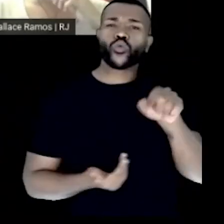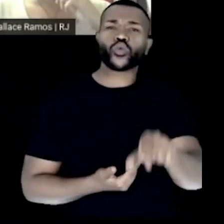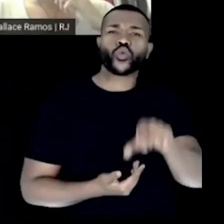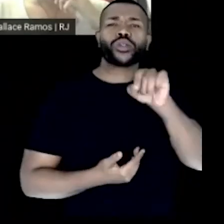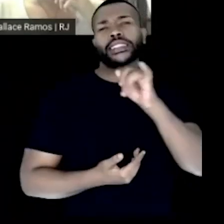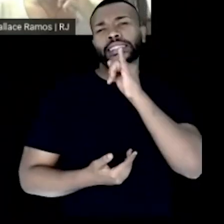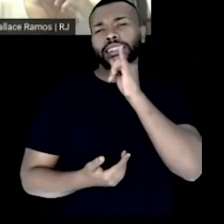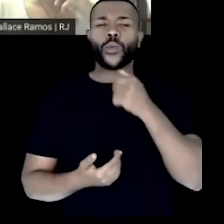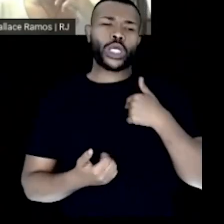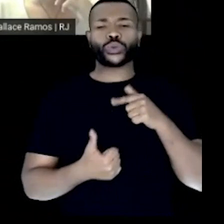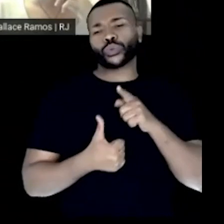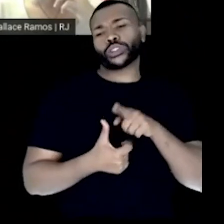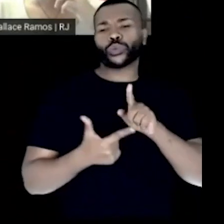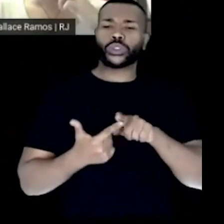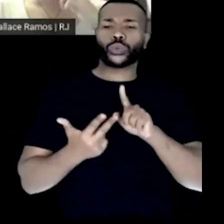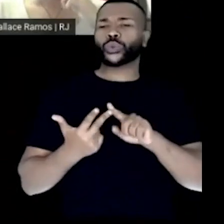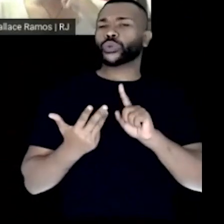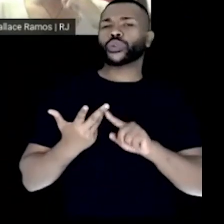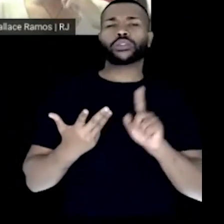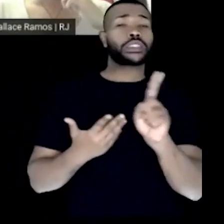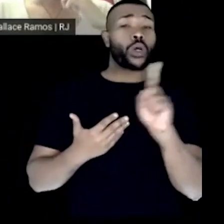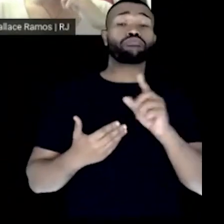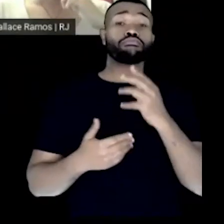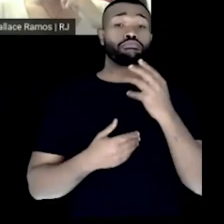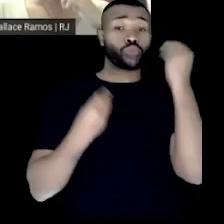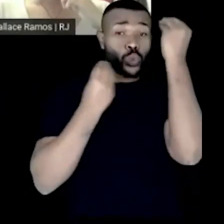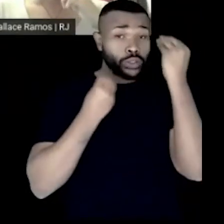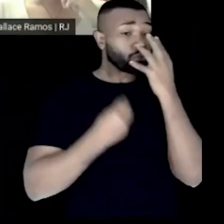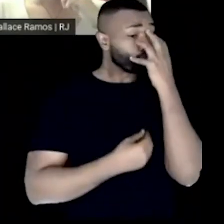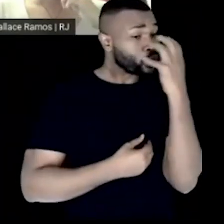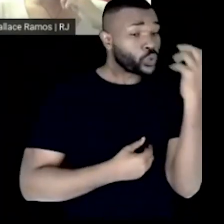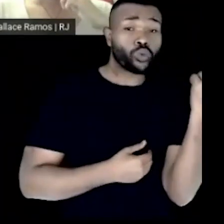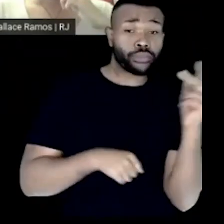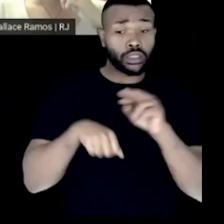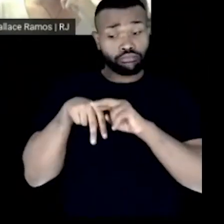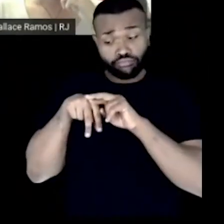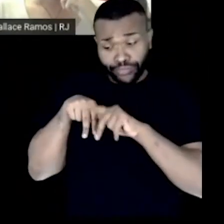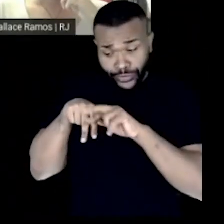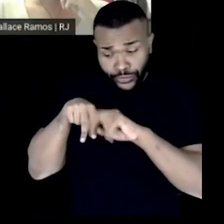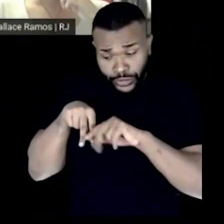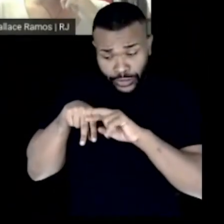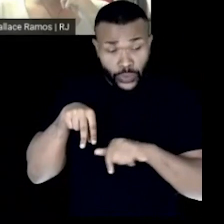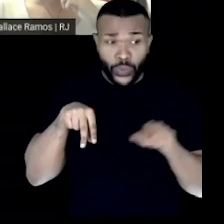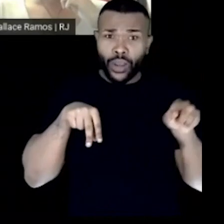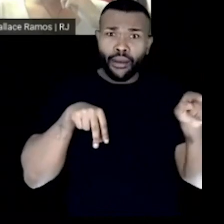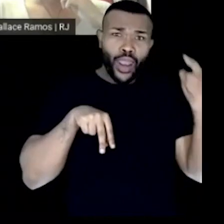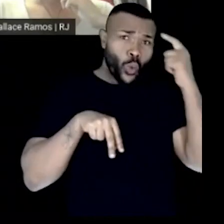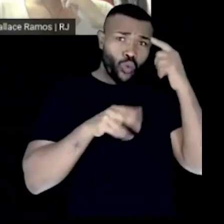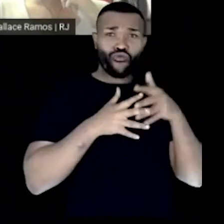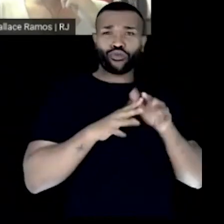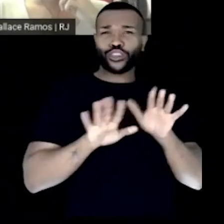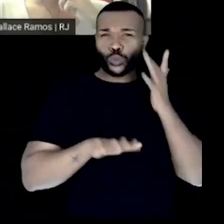não o que ela escolhia ser no sentido de, ah, sou isso, sou aquilo, mas o que, para mim, a orientação sexual dela e de gênero e tudo mais